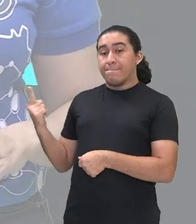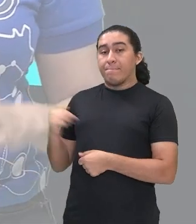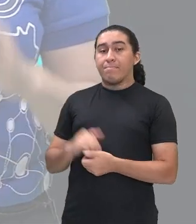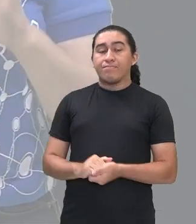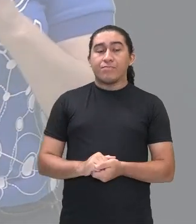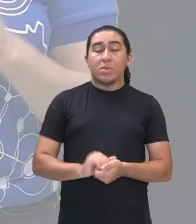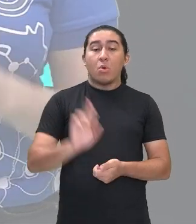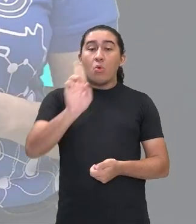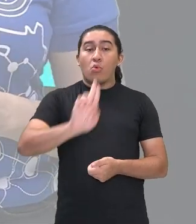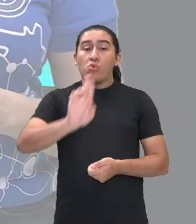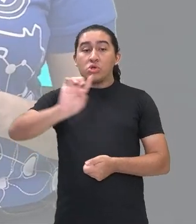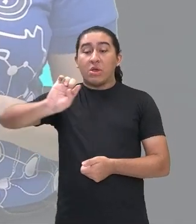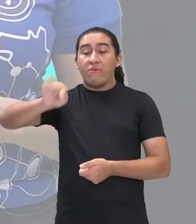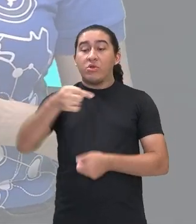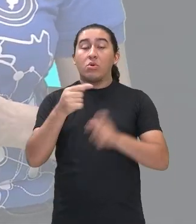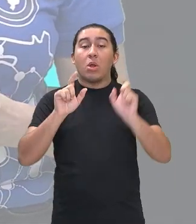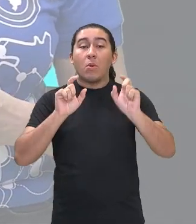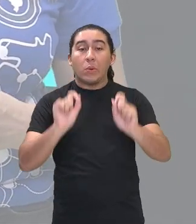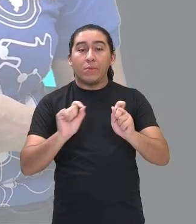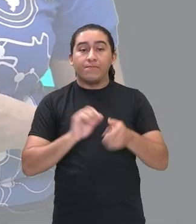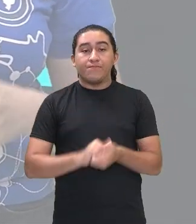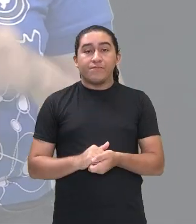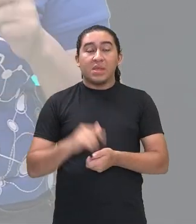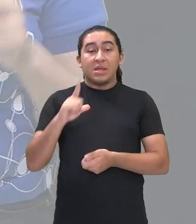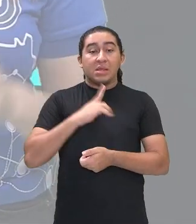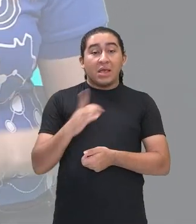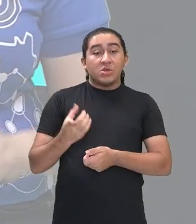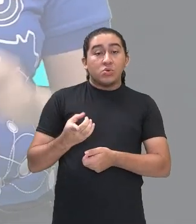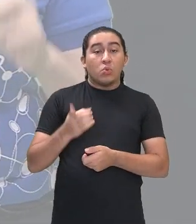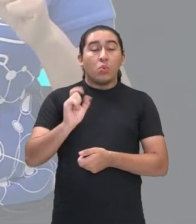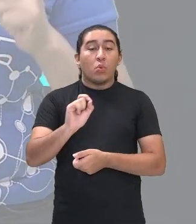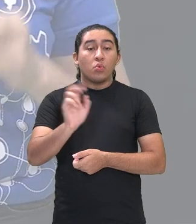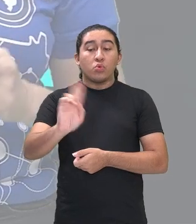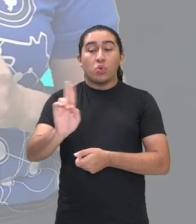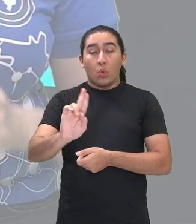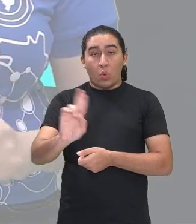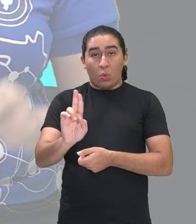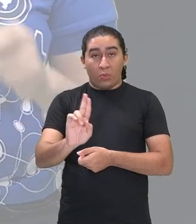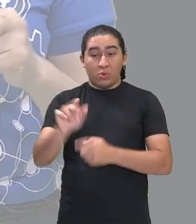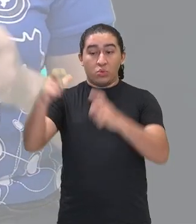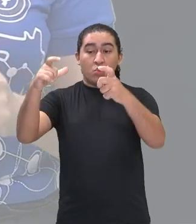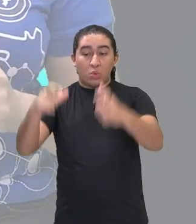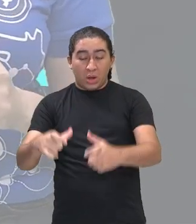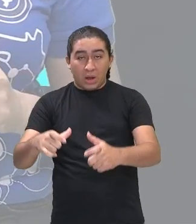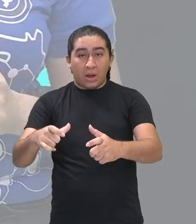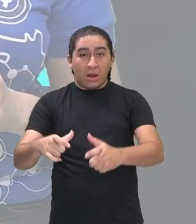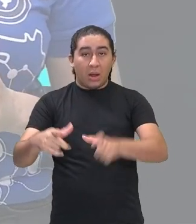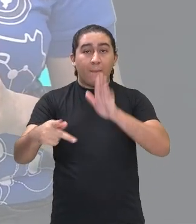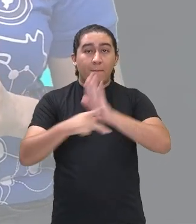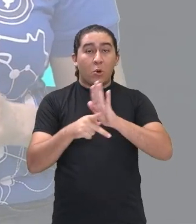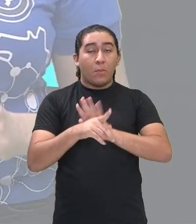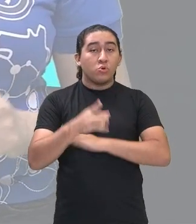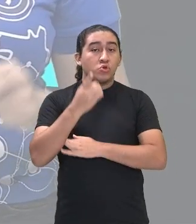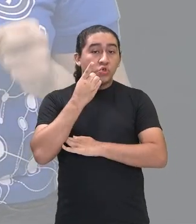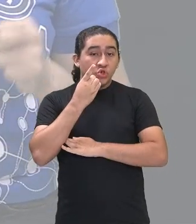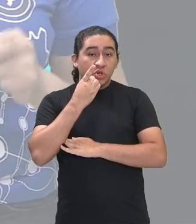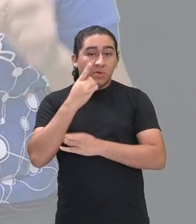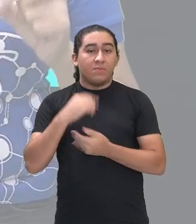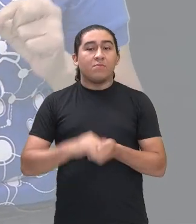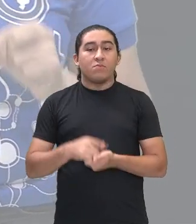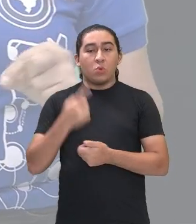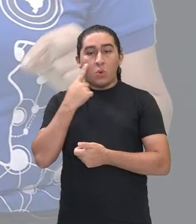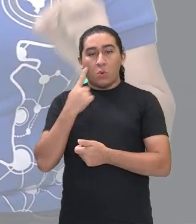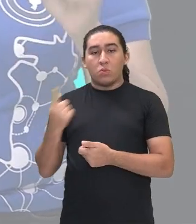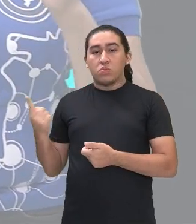a vírgula para separar o nome do lugar nas datas. Então, eu